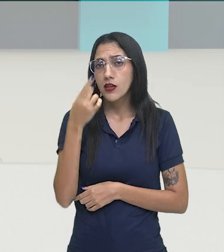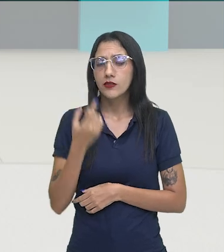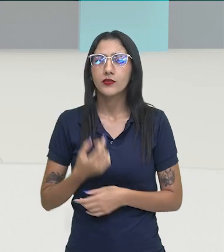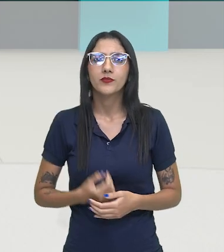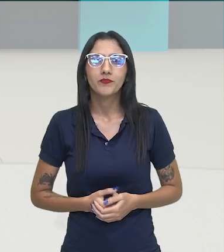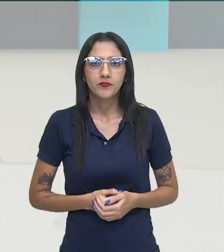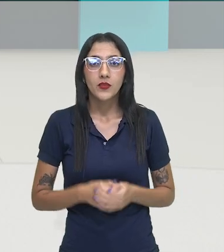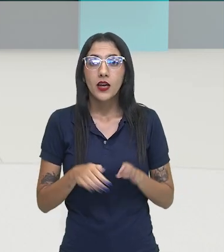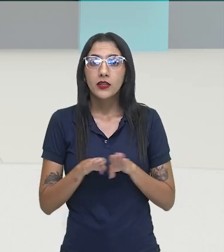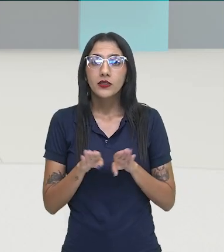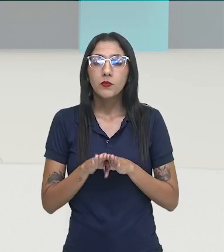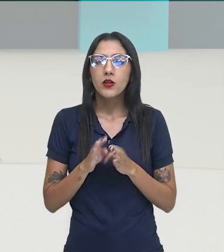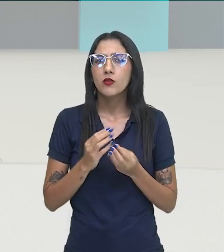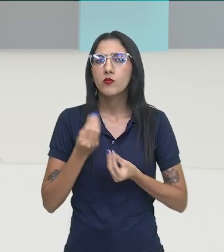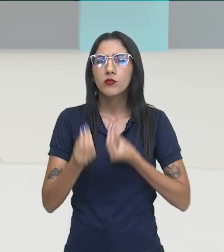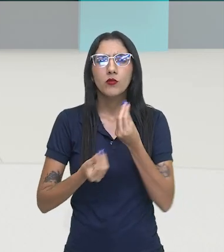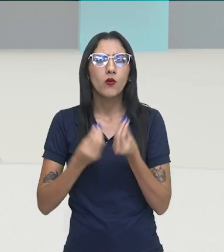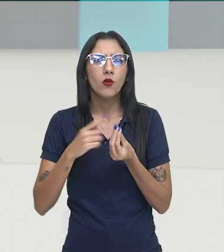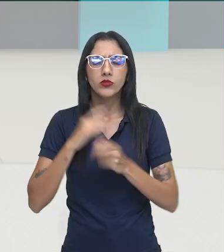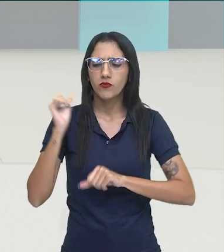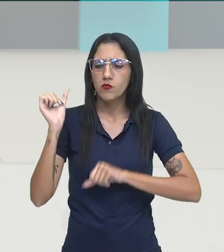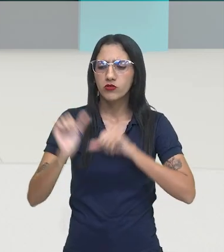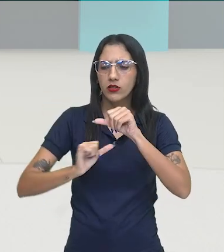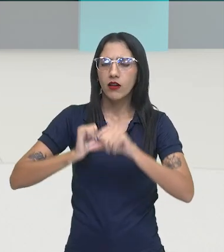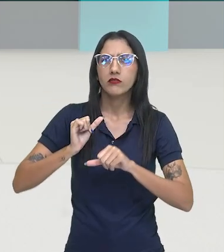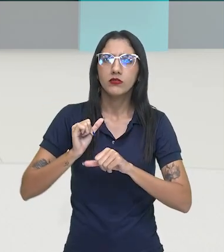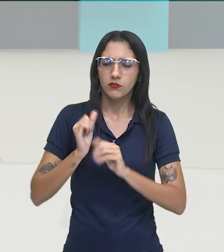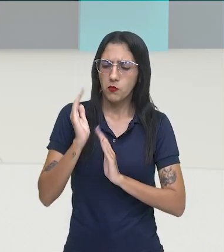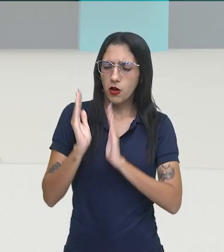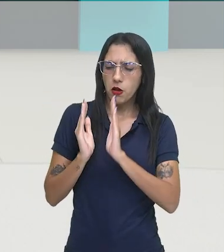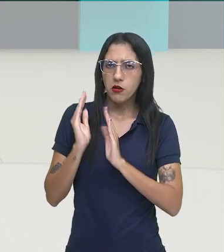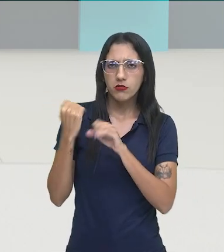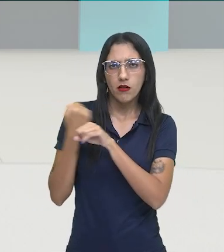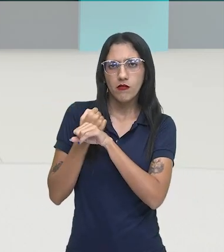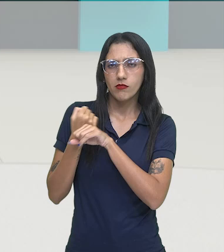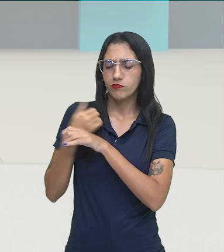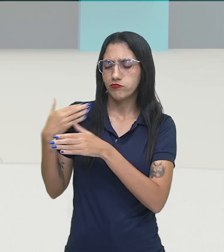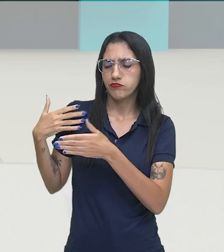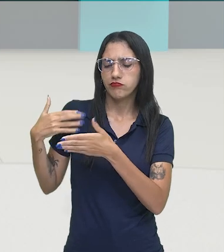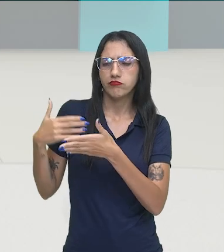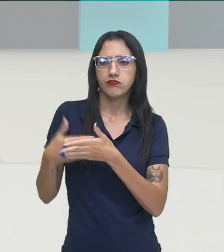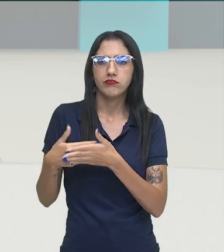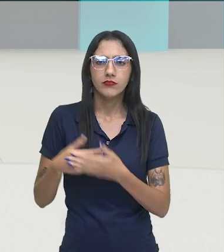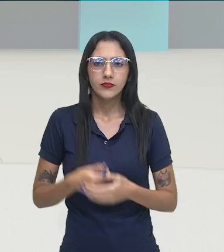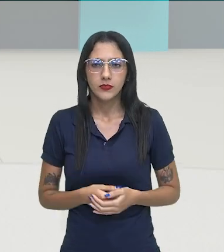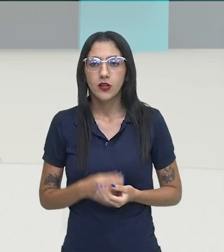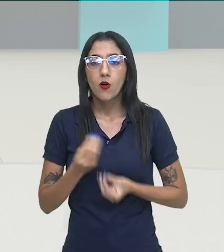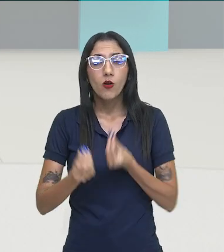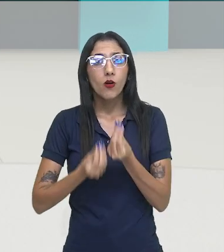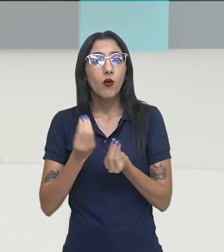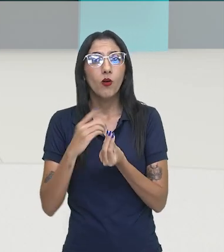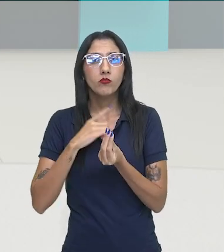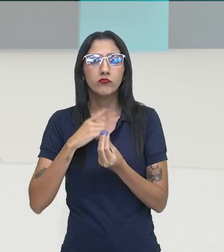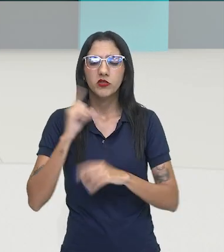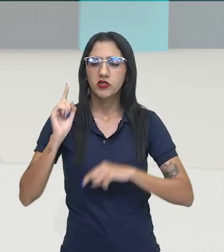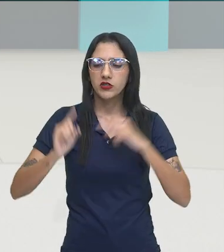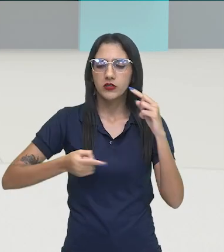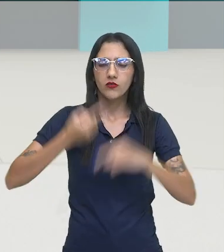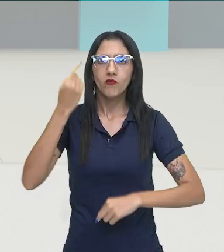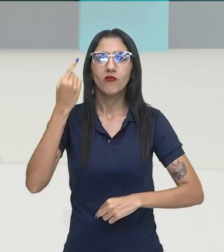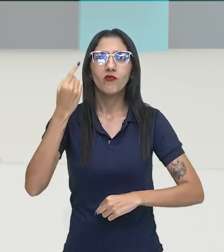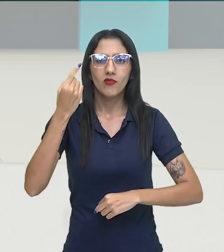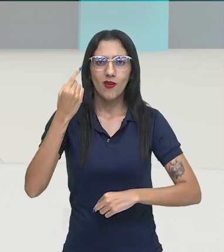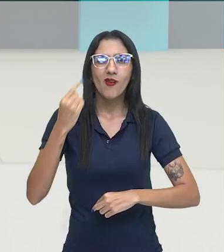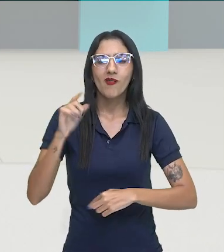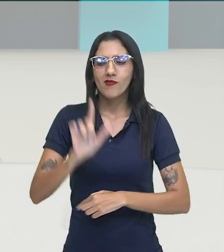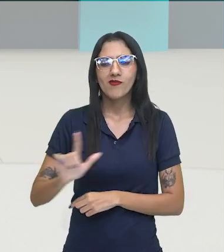e sua sucessão ao longo do tempo. Então, como se desenvolve essa literatura ao longo